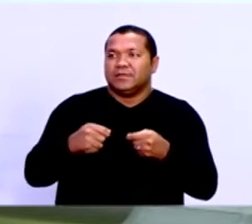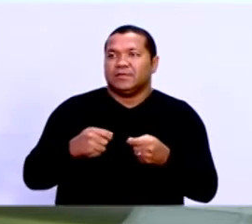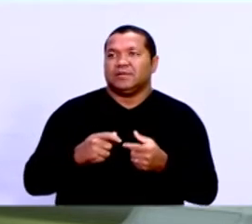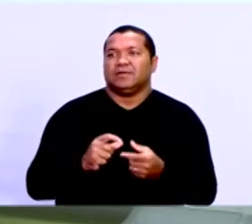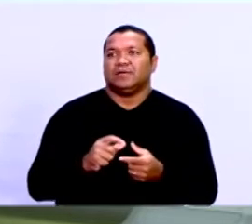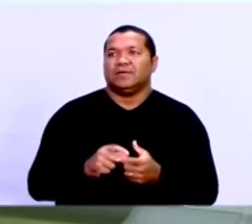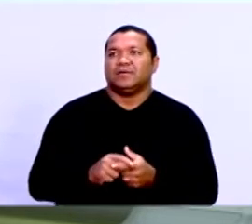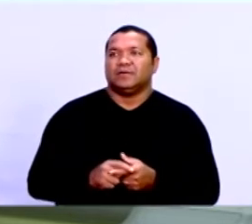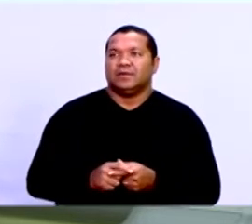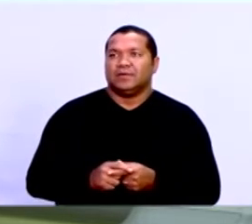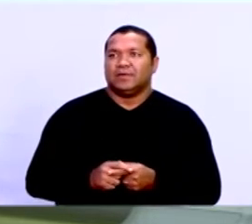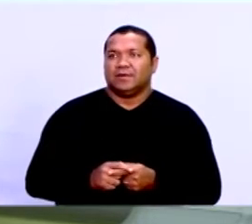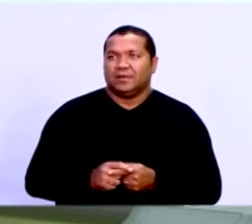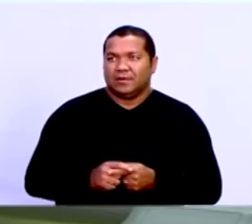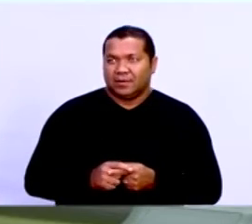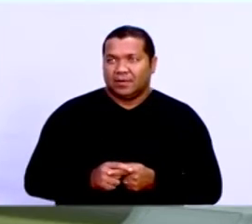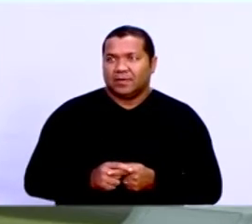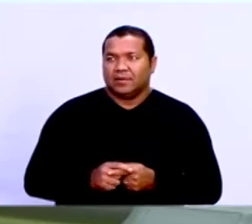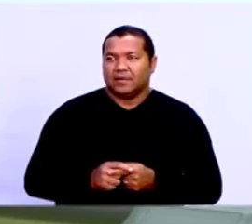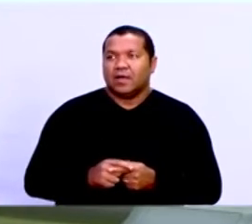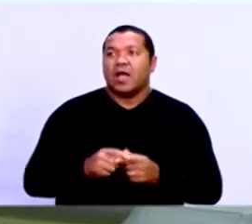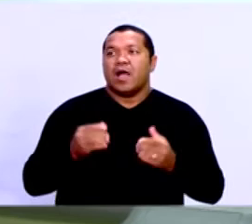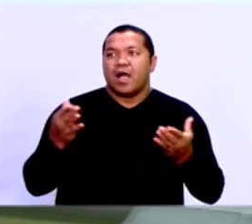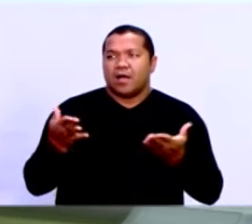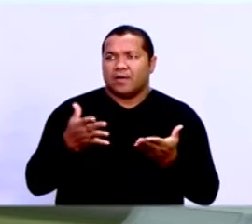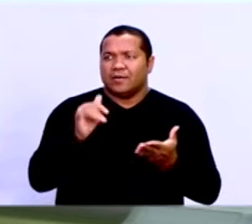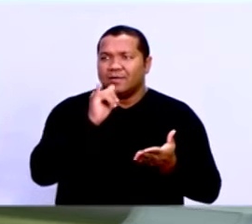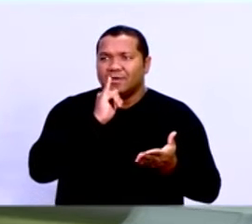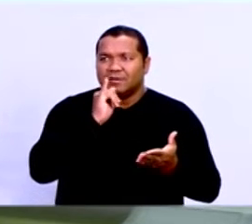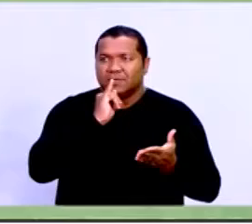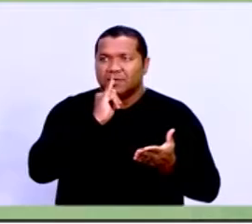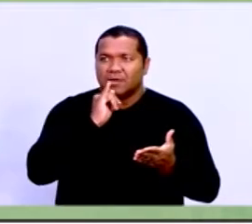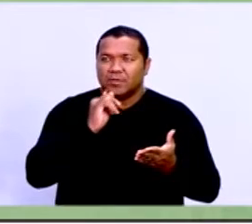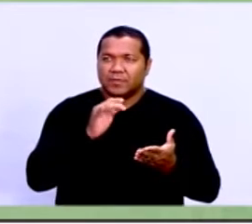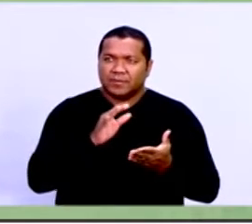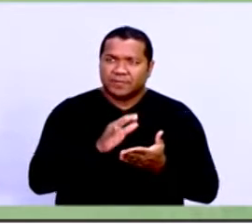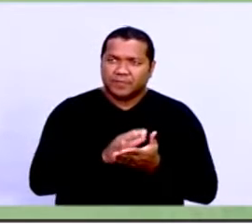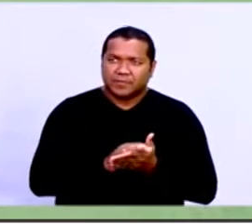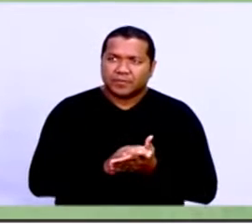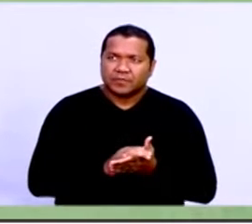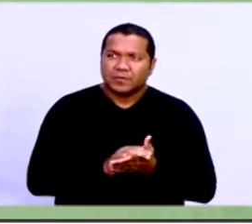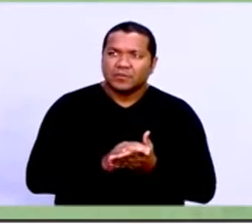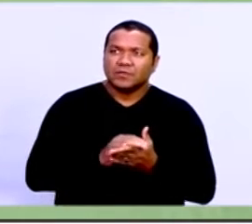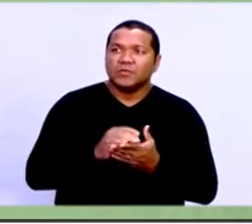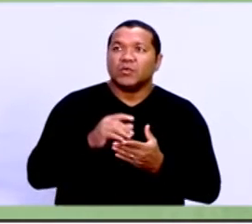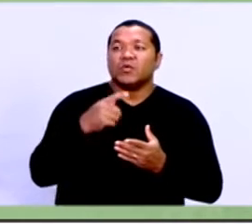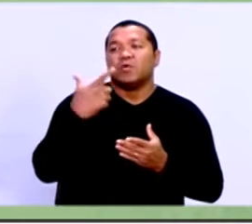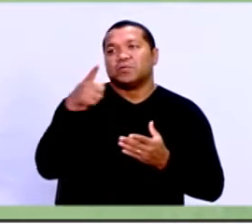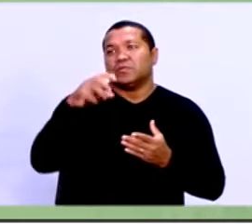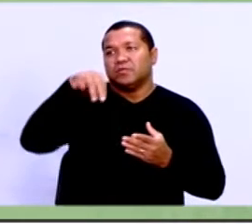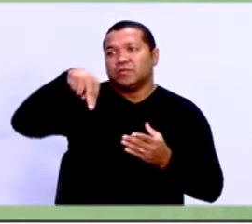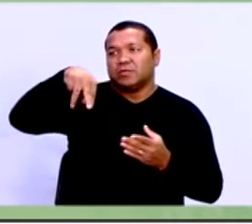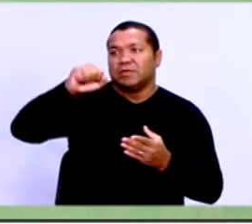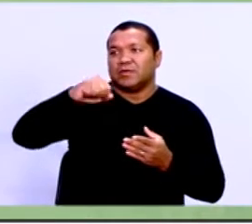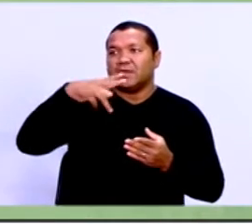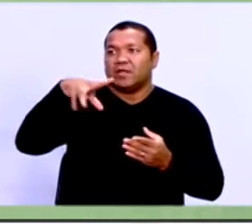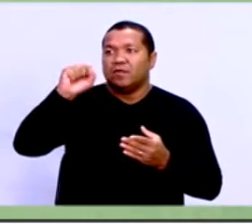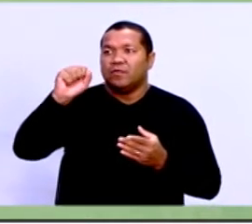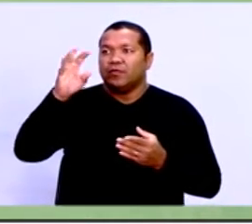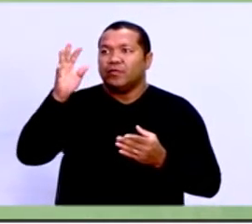vamos agora aos exemplos de requisitos não funcionais e não funcionais